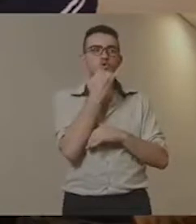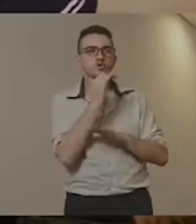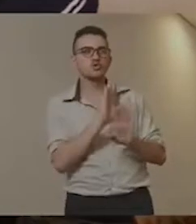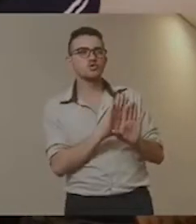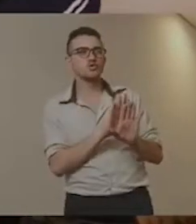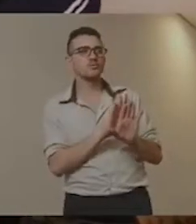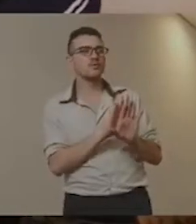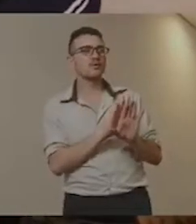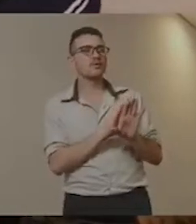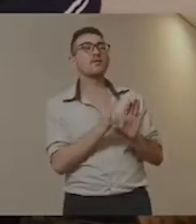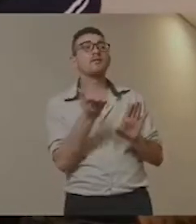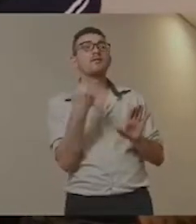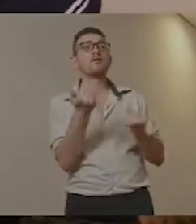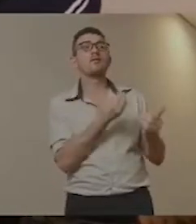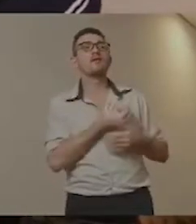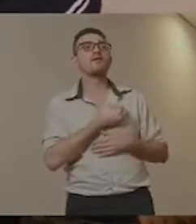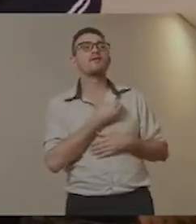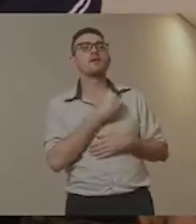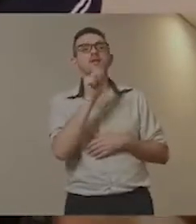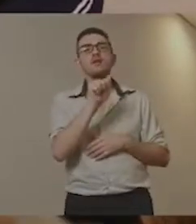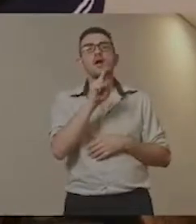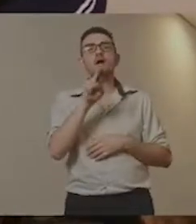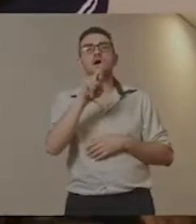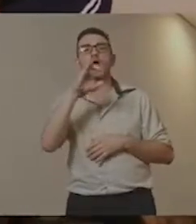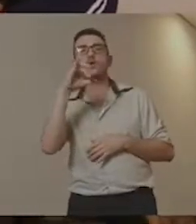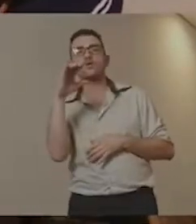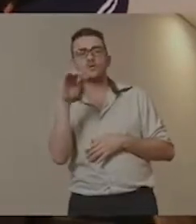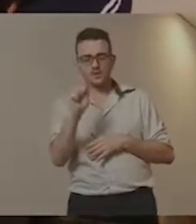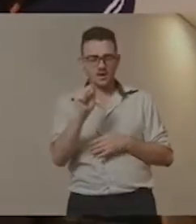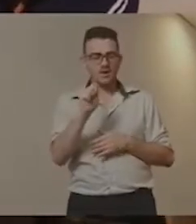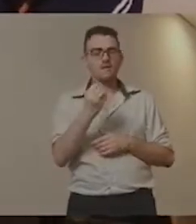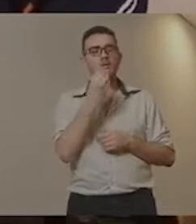Áurea? Áurea. Seja bem-vinda, Áurea.